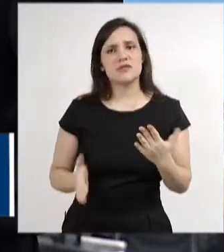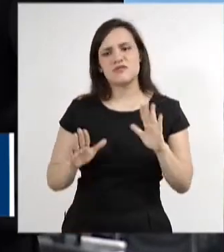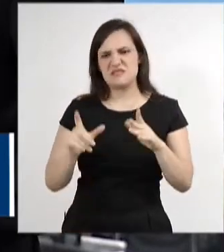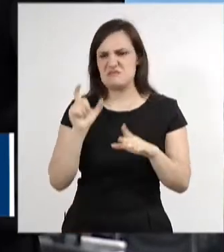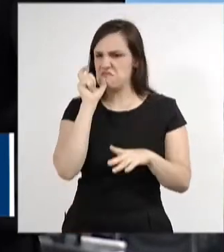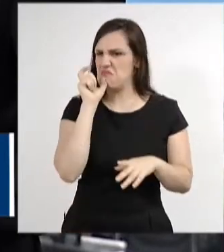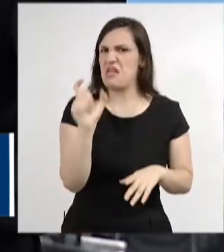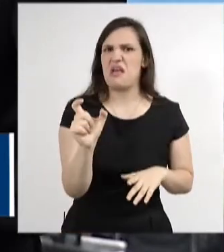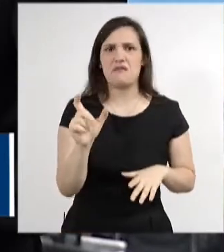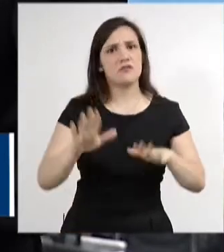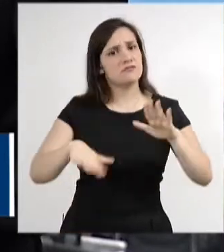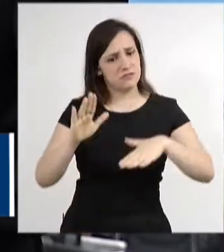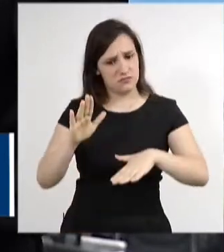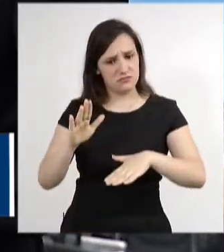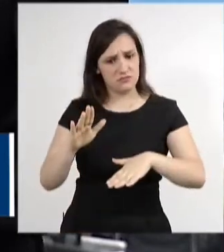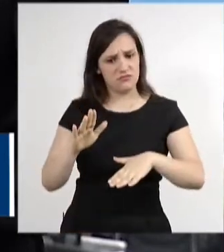ou